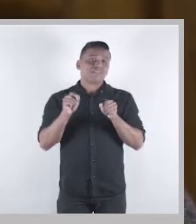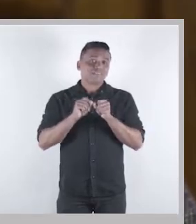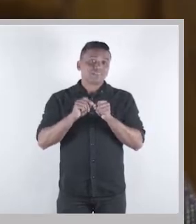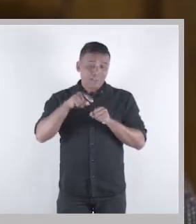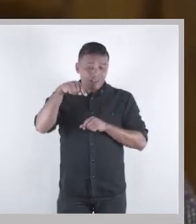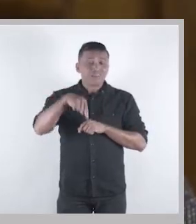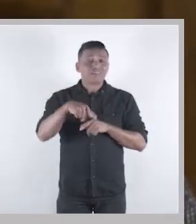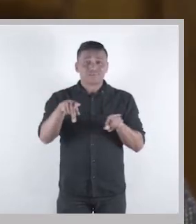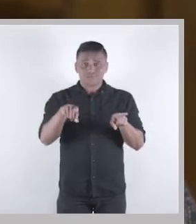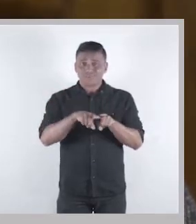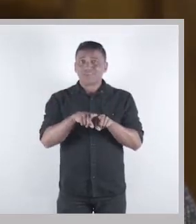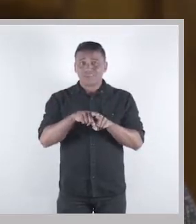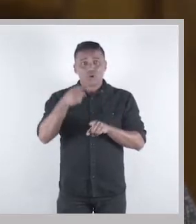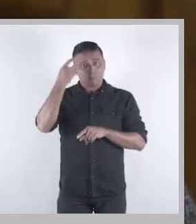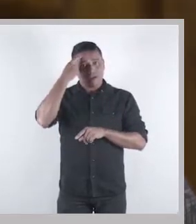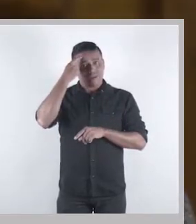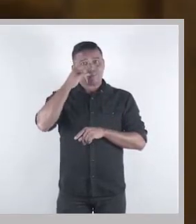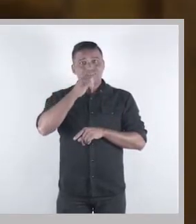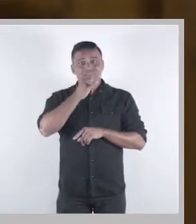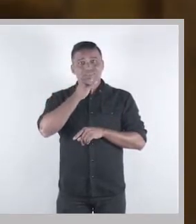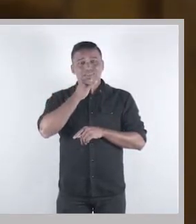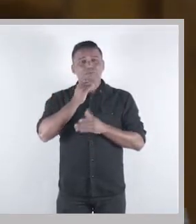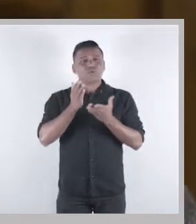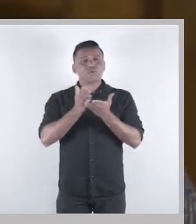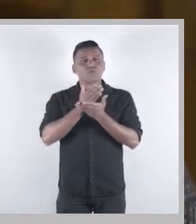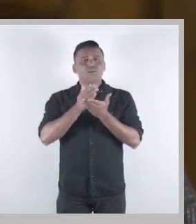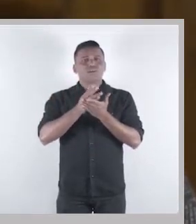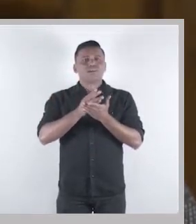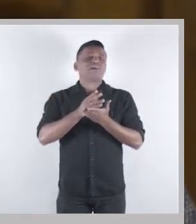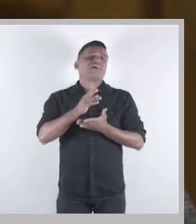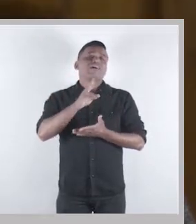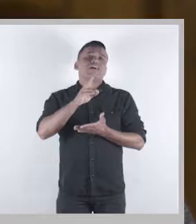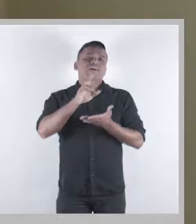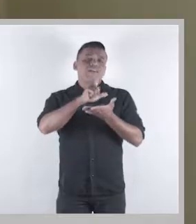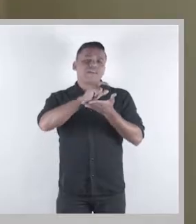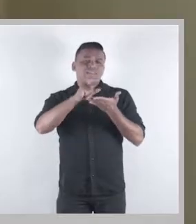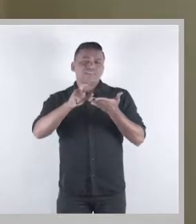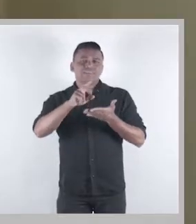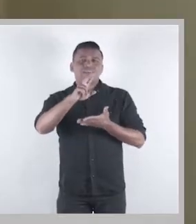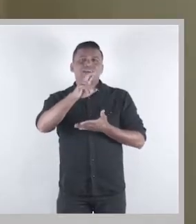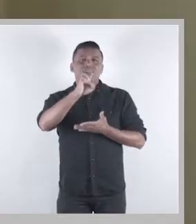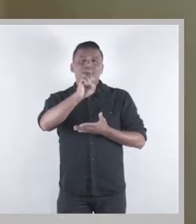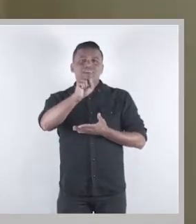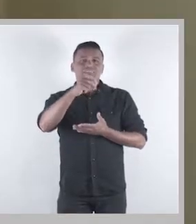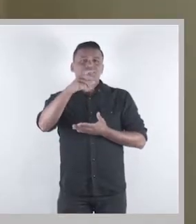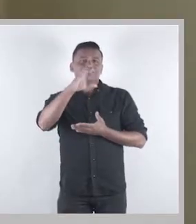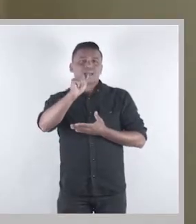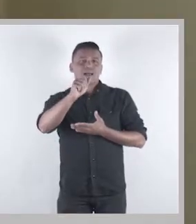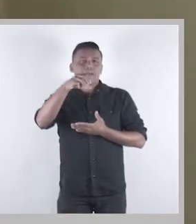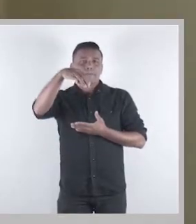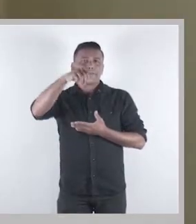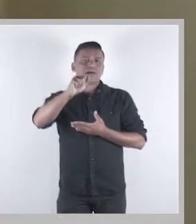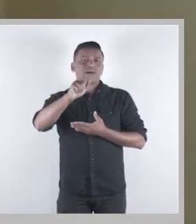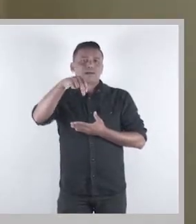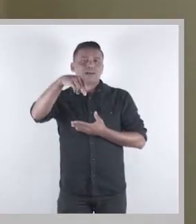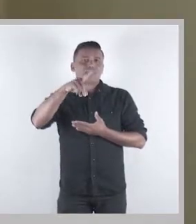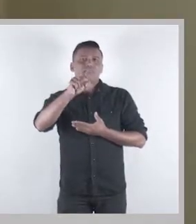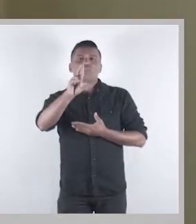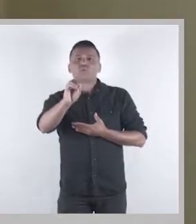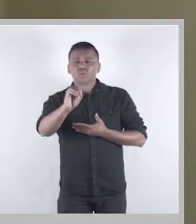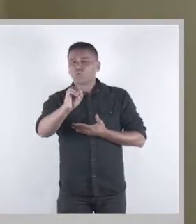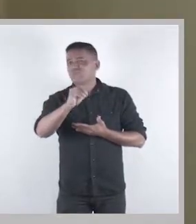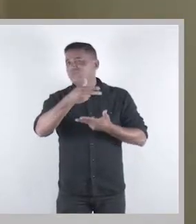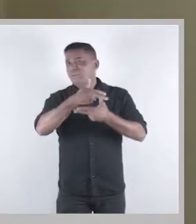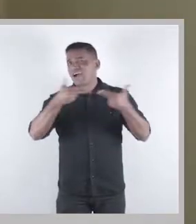escamandro nessa tem azunai nessa tem muitas publicações que fazer esse trabalho e